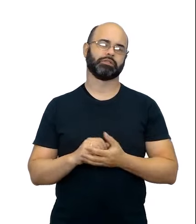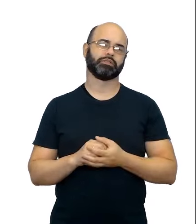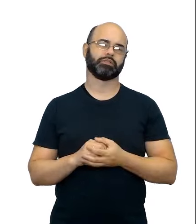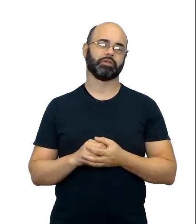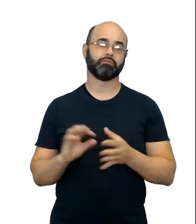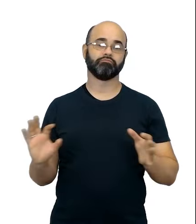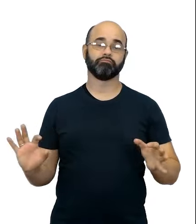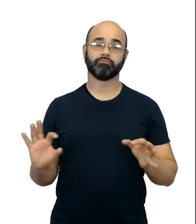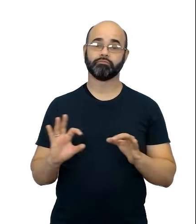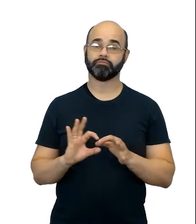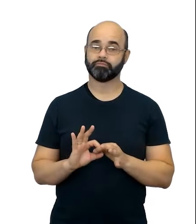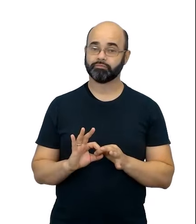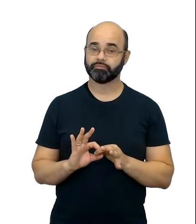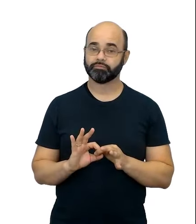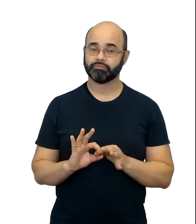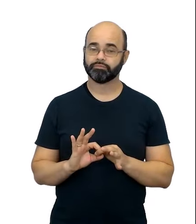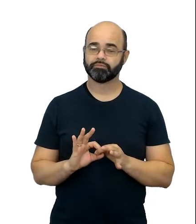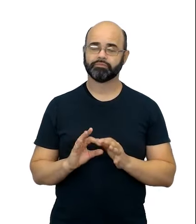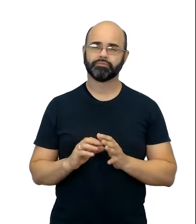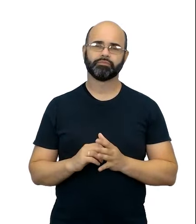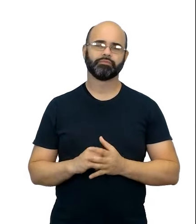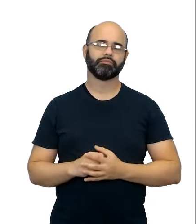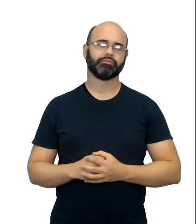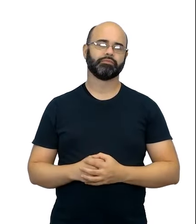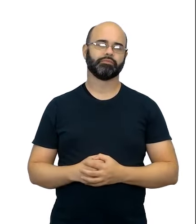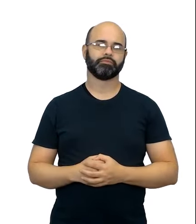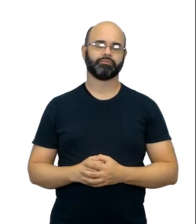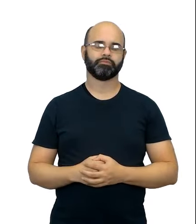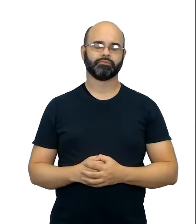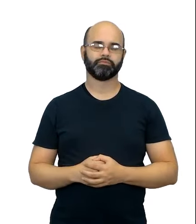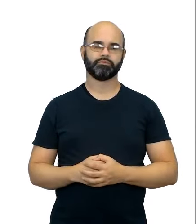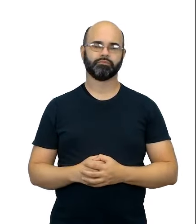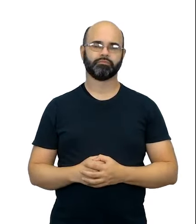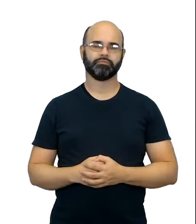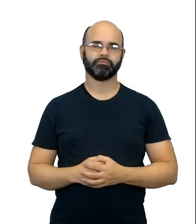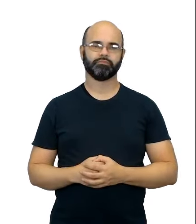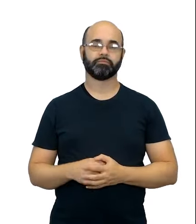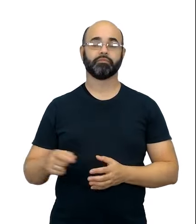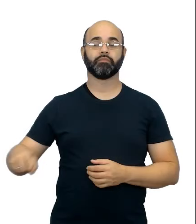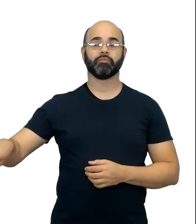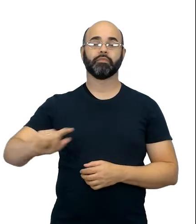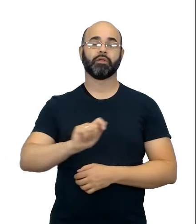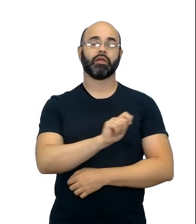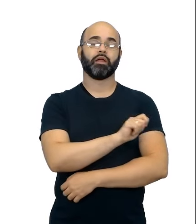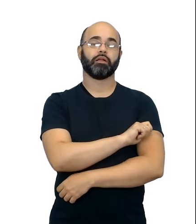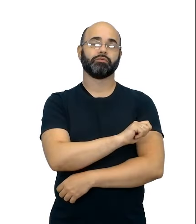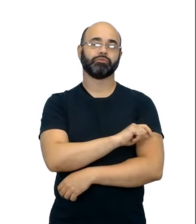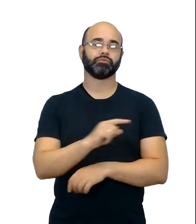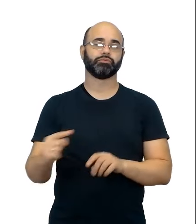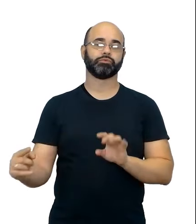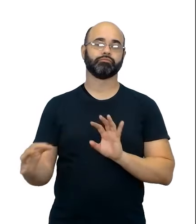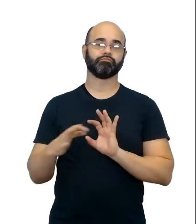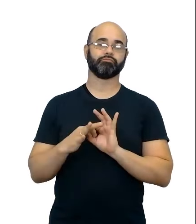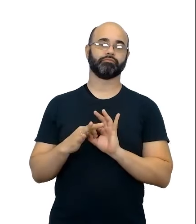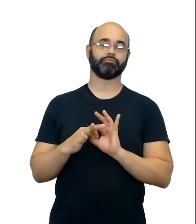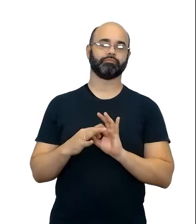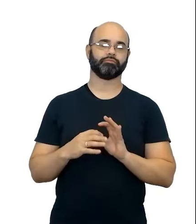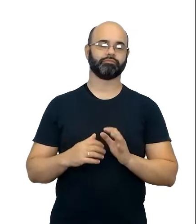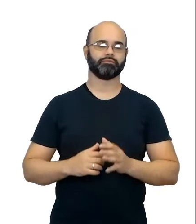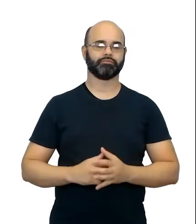integração por parte dos alunos. Então,